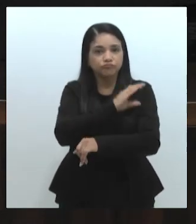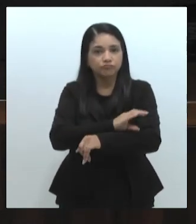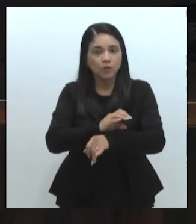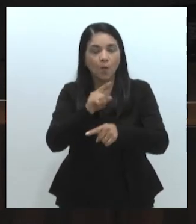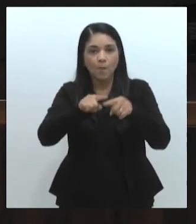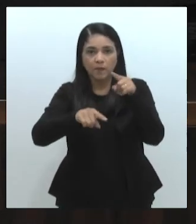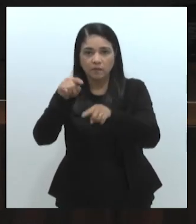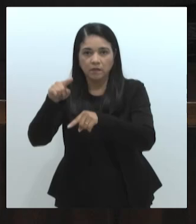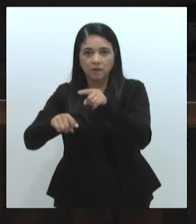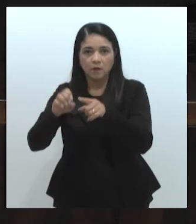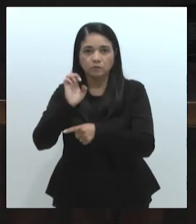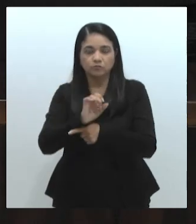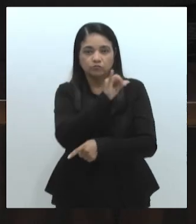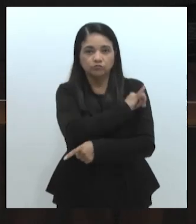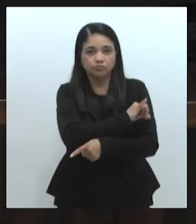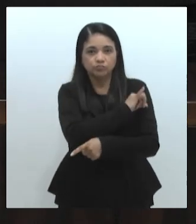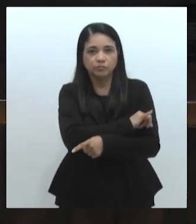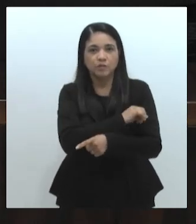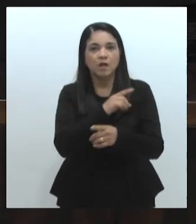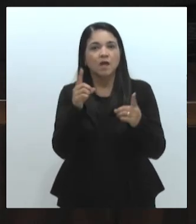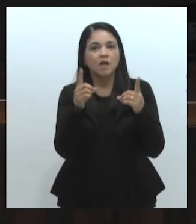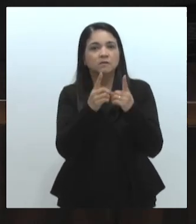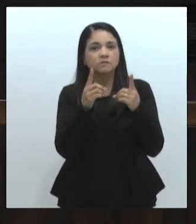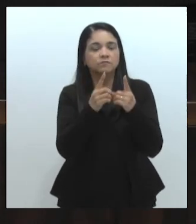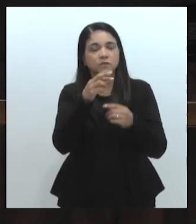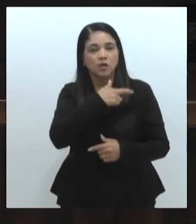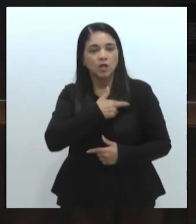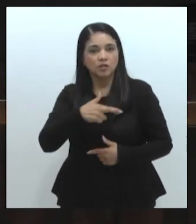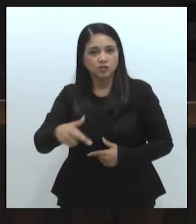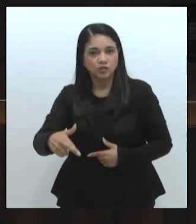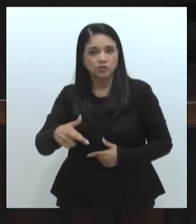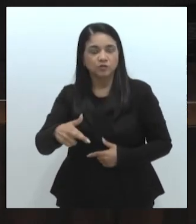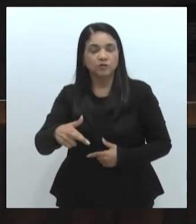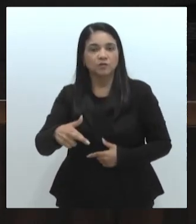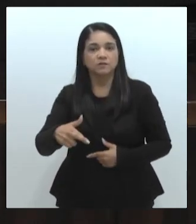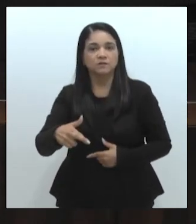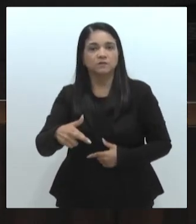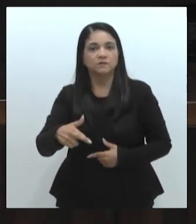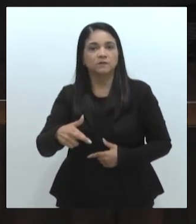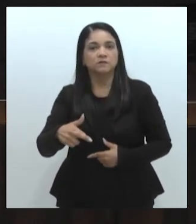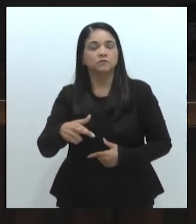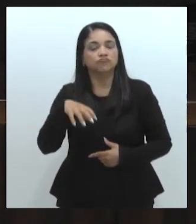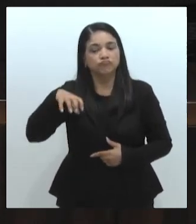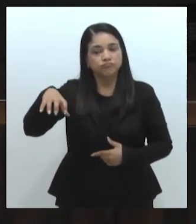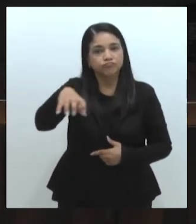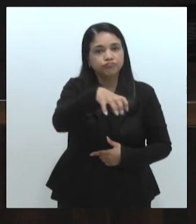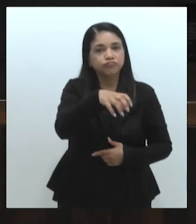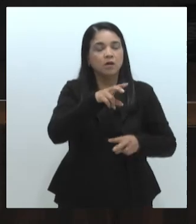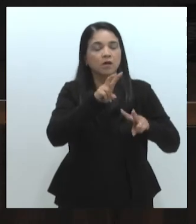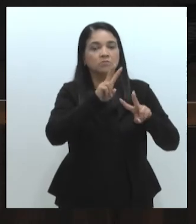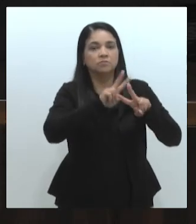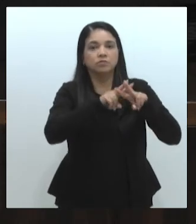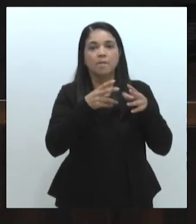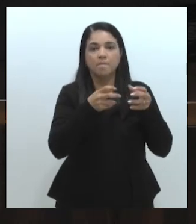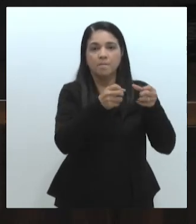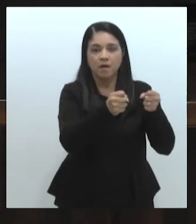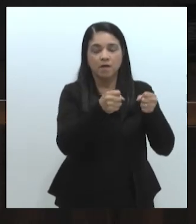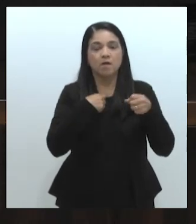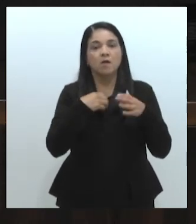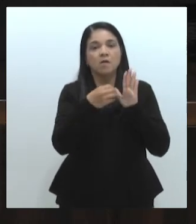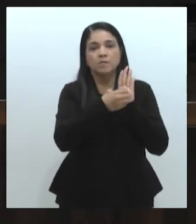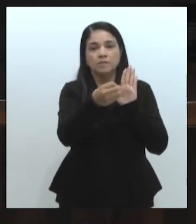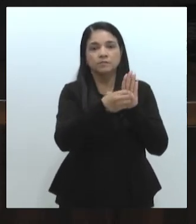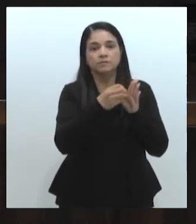Estado do Rio de Janeiro a assistência religiosa prestada nas unidades prisionais. Pareceres das